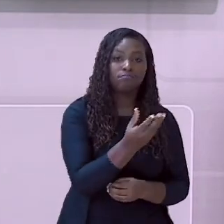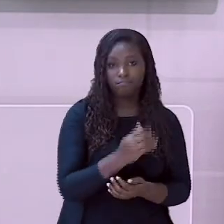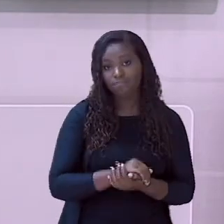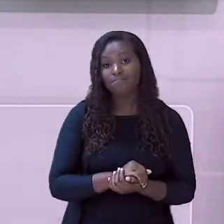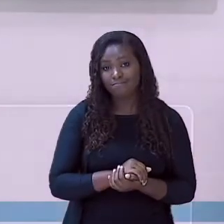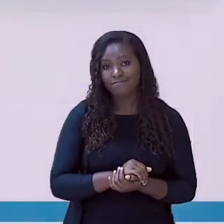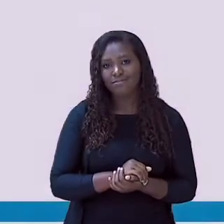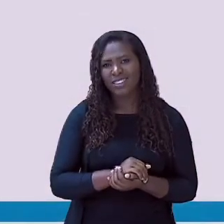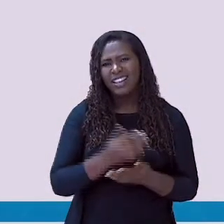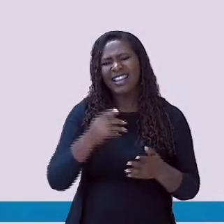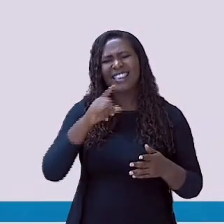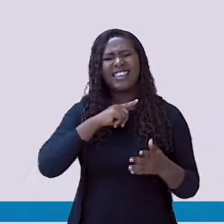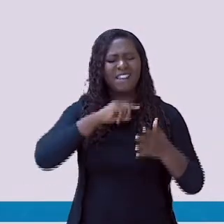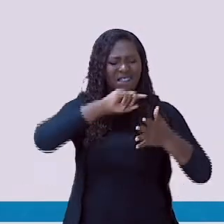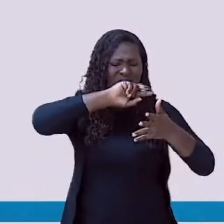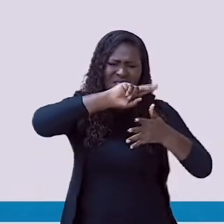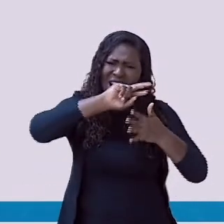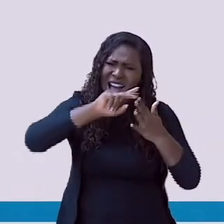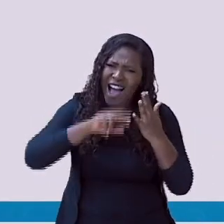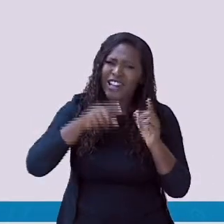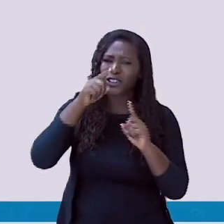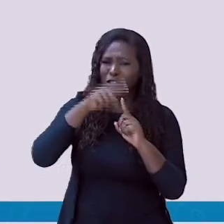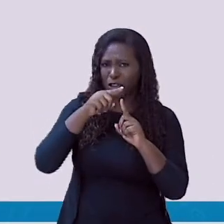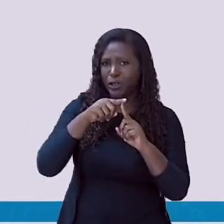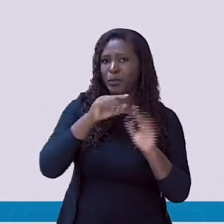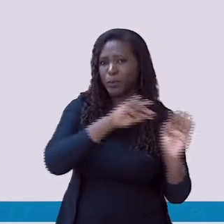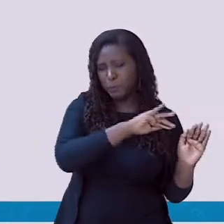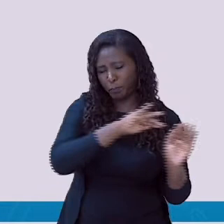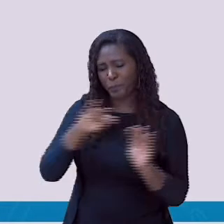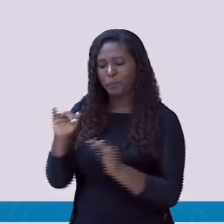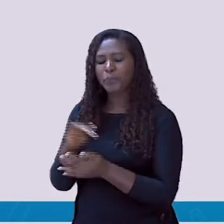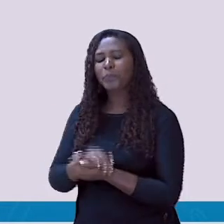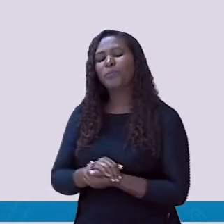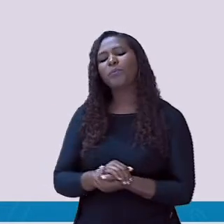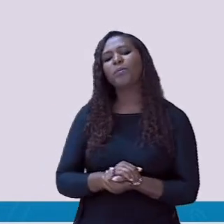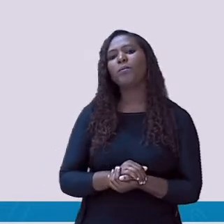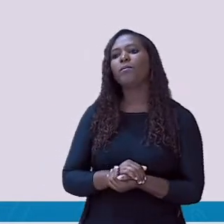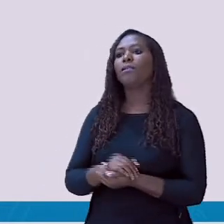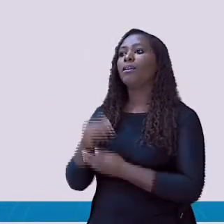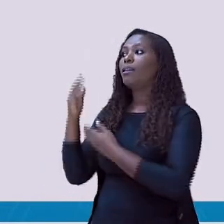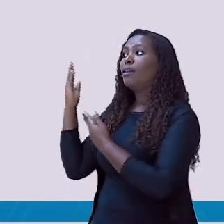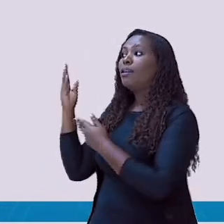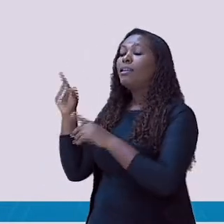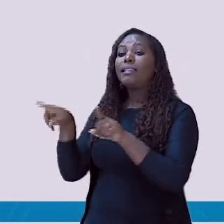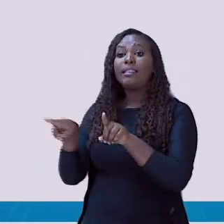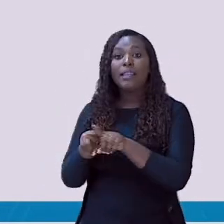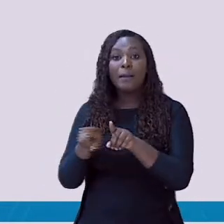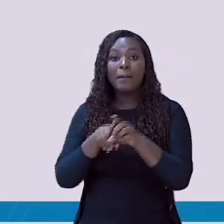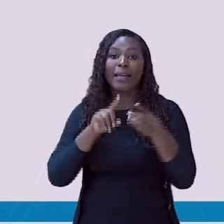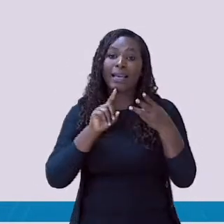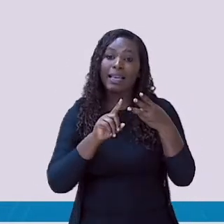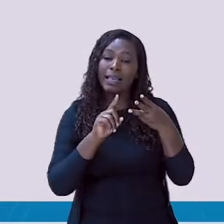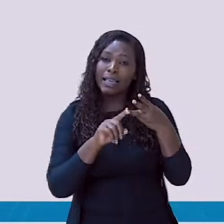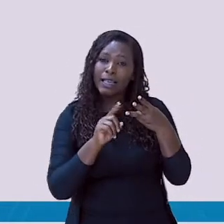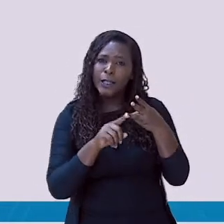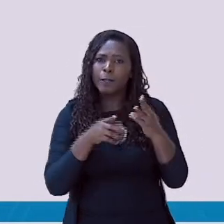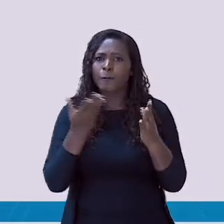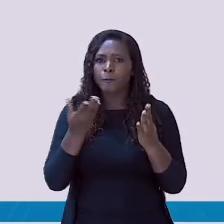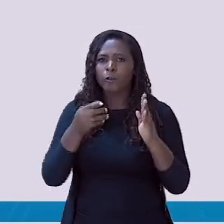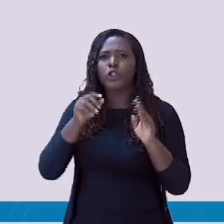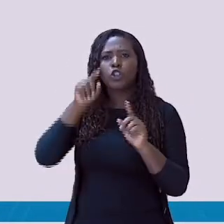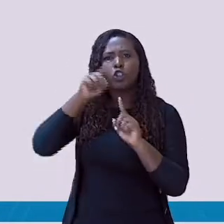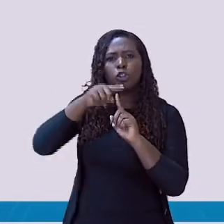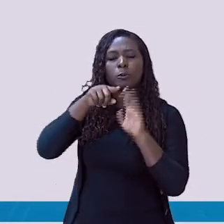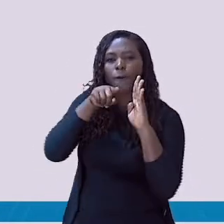a entrevista investigativa. A entrevista investigativa é quando eu pretendo saber de